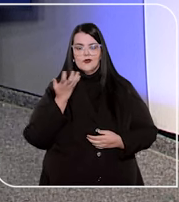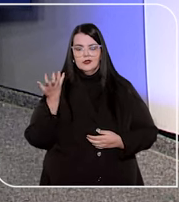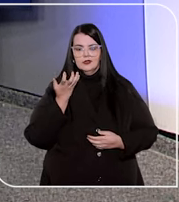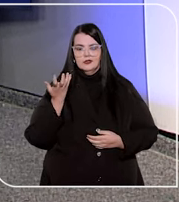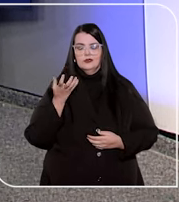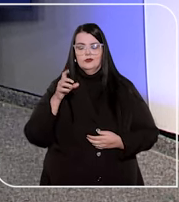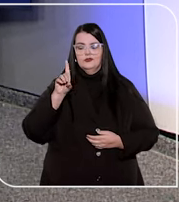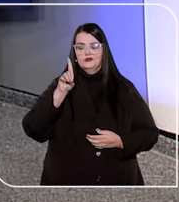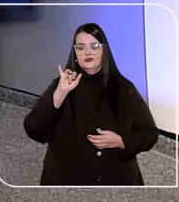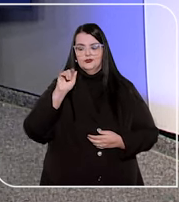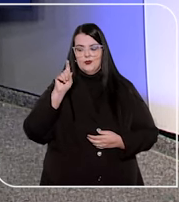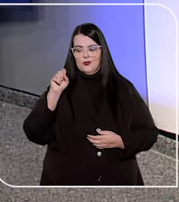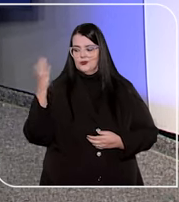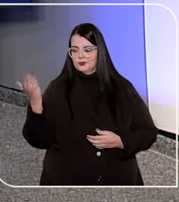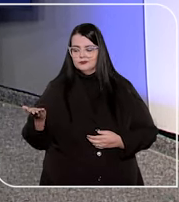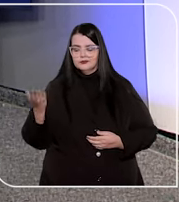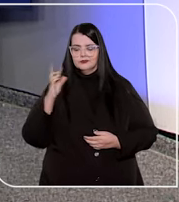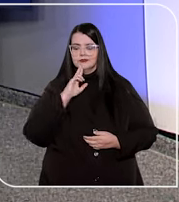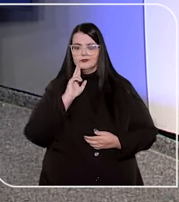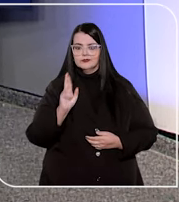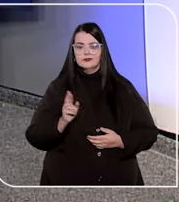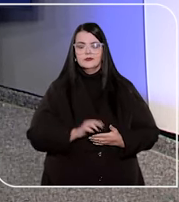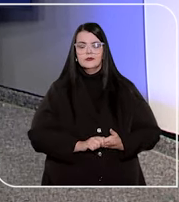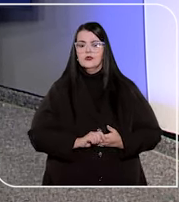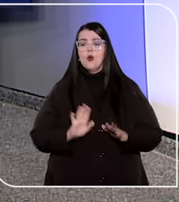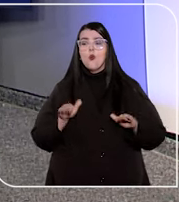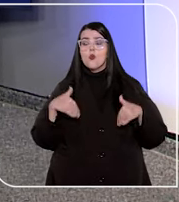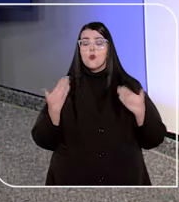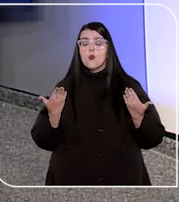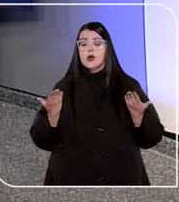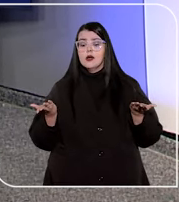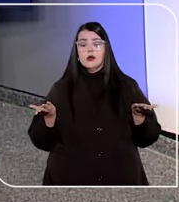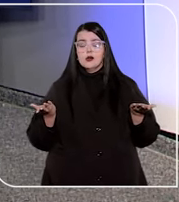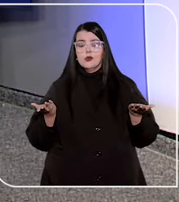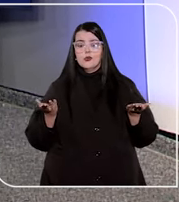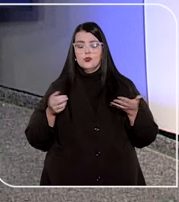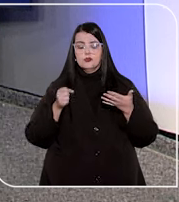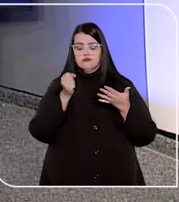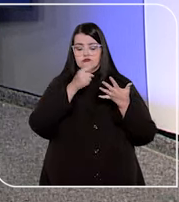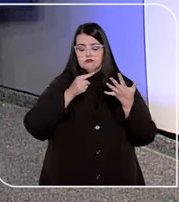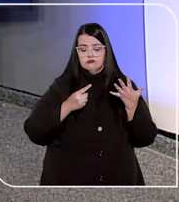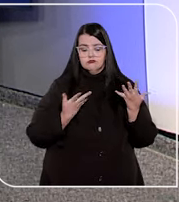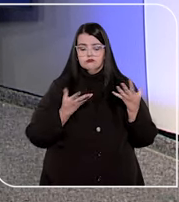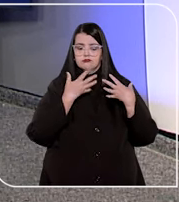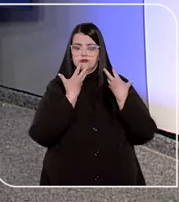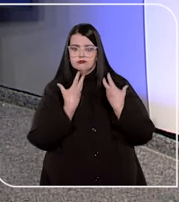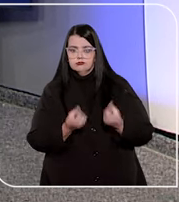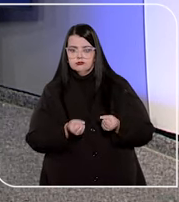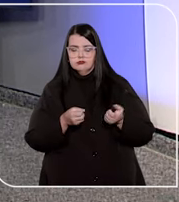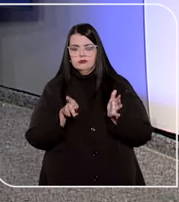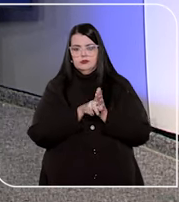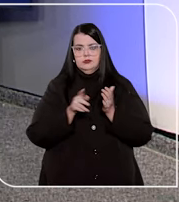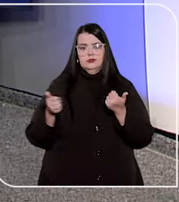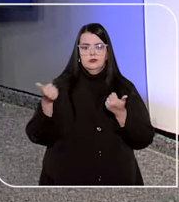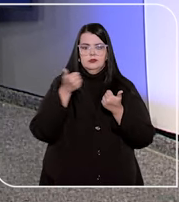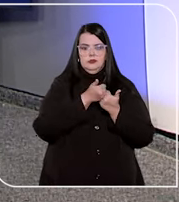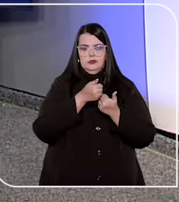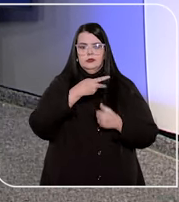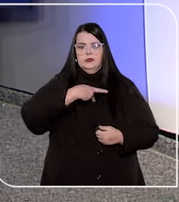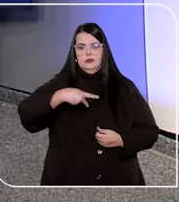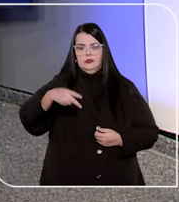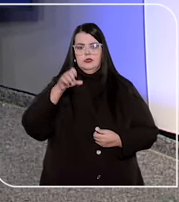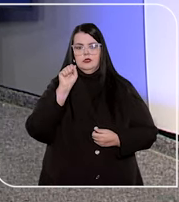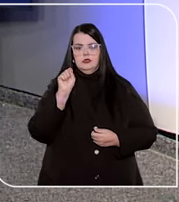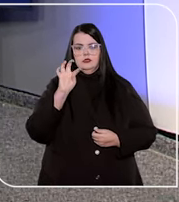agora. Doutor Diogo, quais seriam então os requisitos levados em consideração pela vice-presidência aqui do